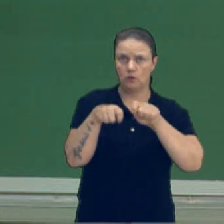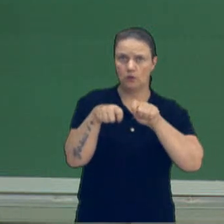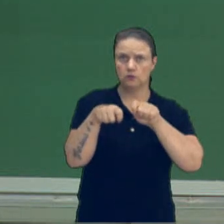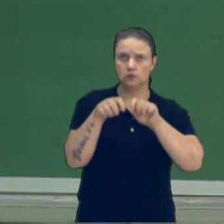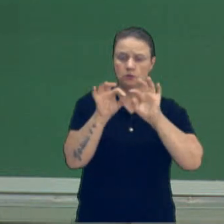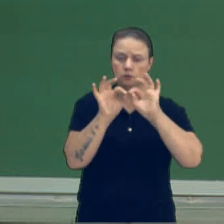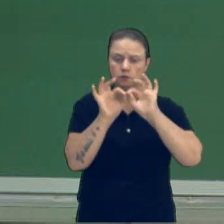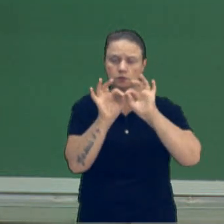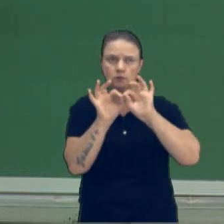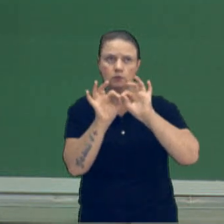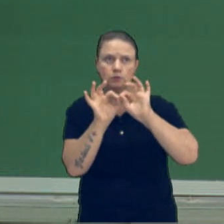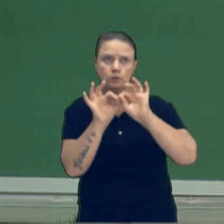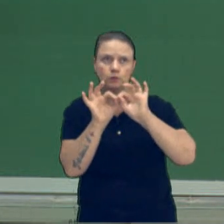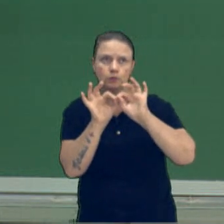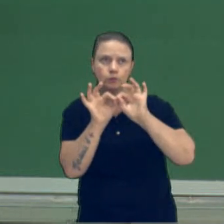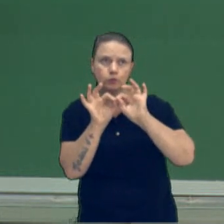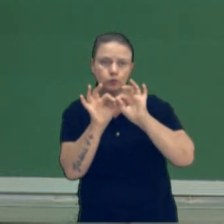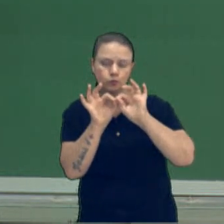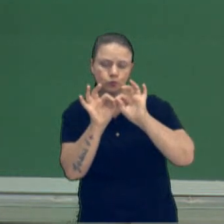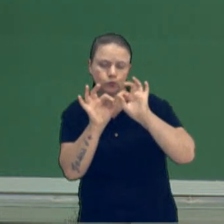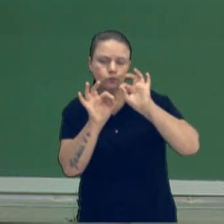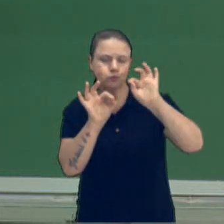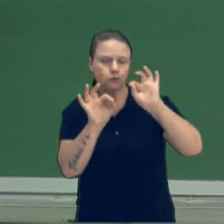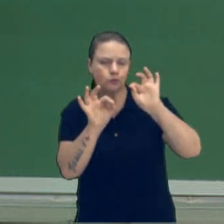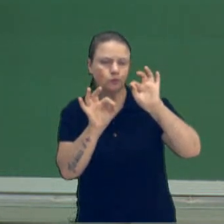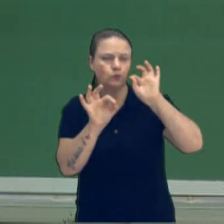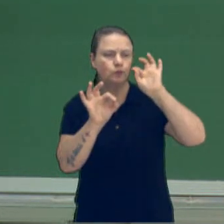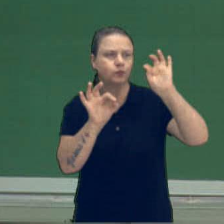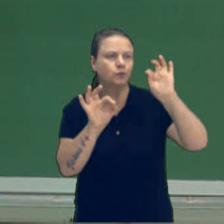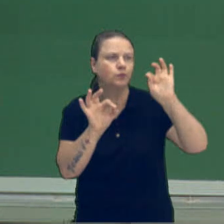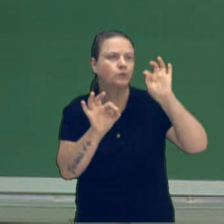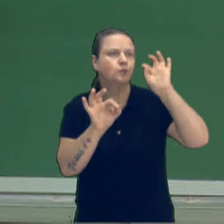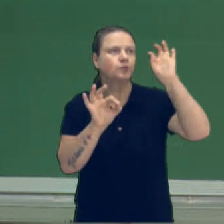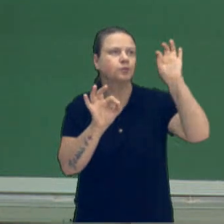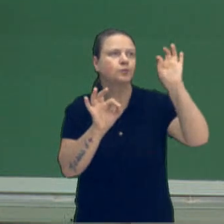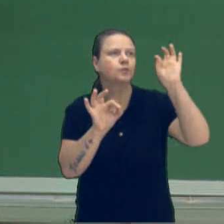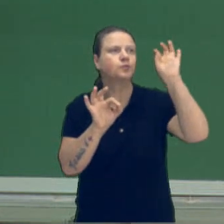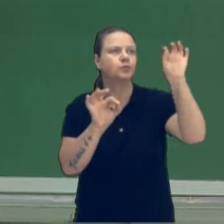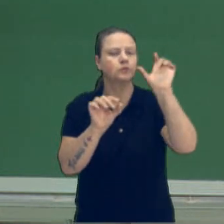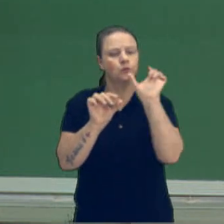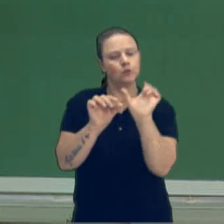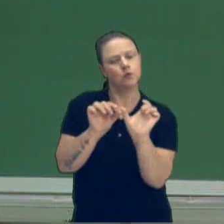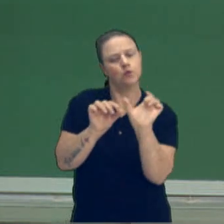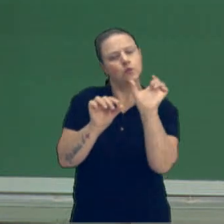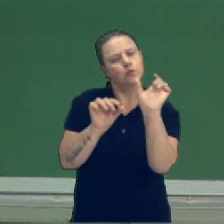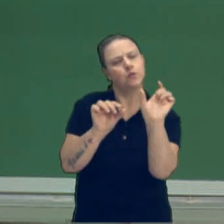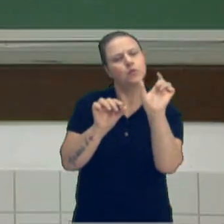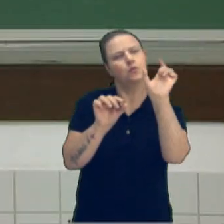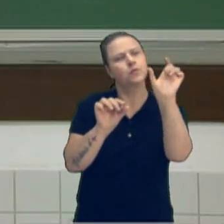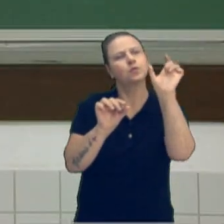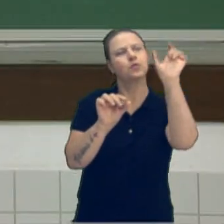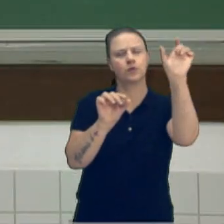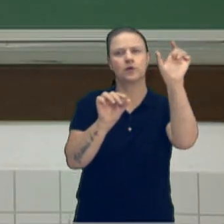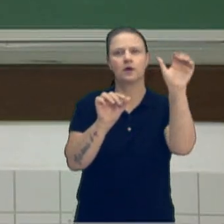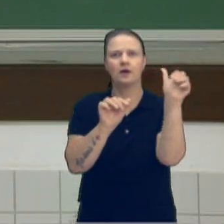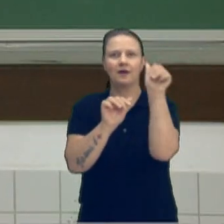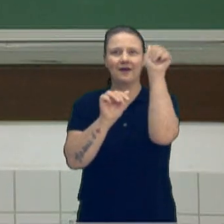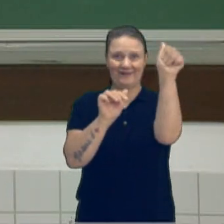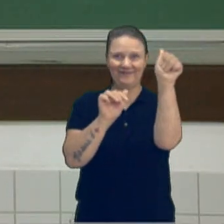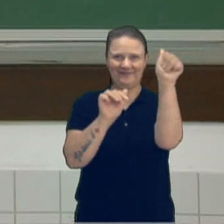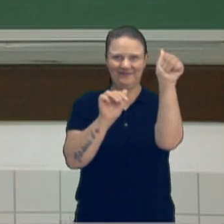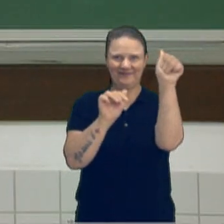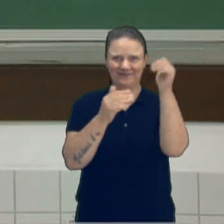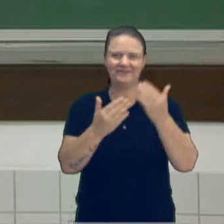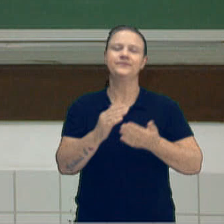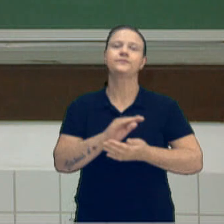de reta. Então, mais um pedacinho reto, mais um pedacinho. E com isso eu vou contar, tá? Pedacinho por pedacinho que a gente caminhou no nosso